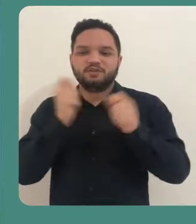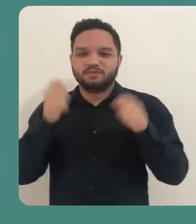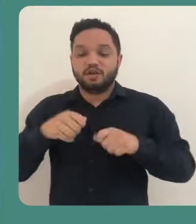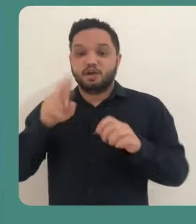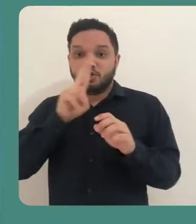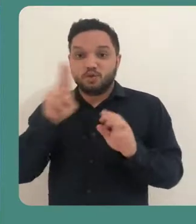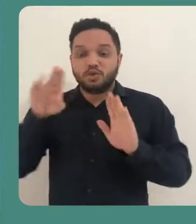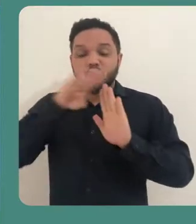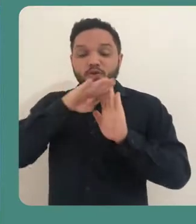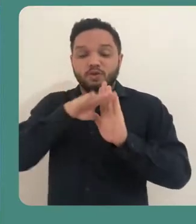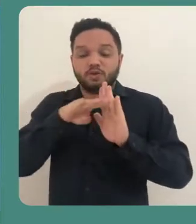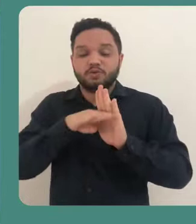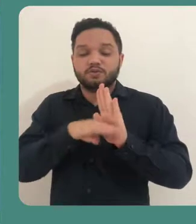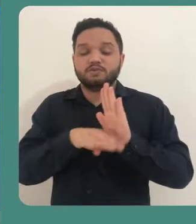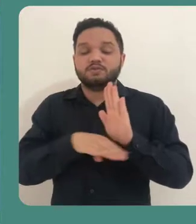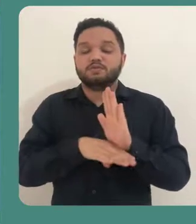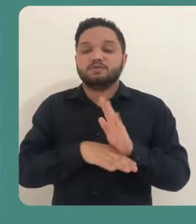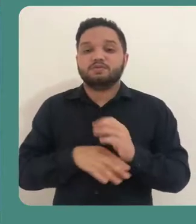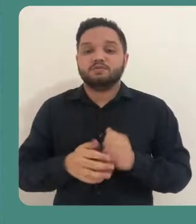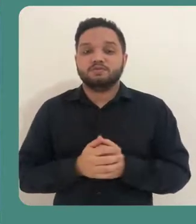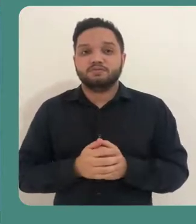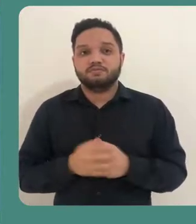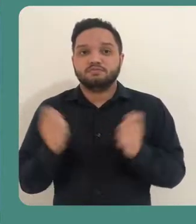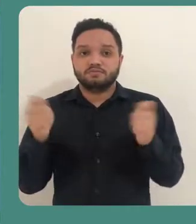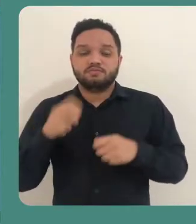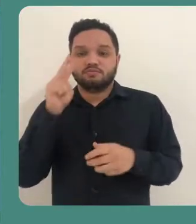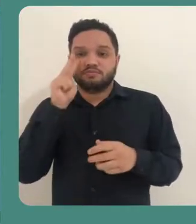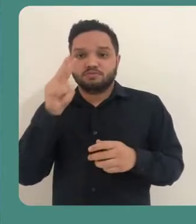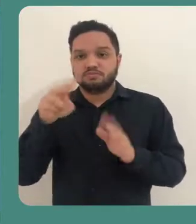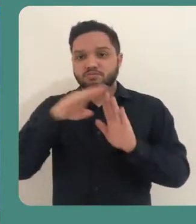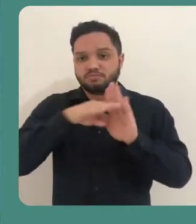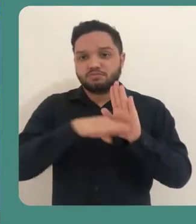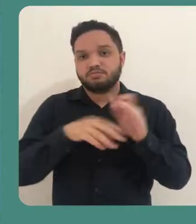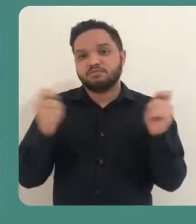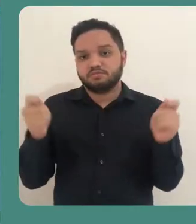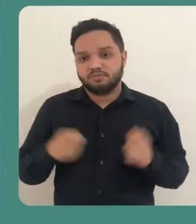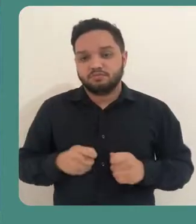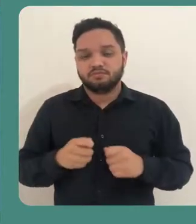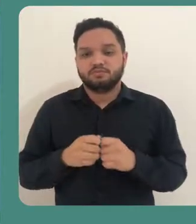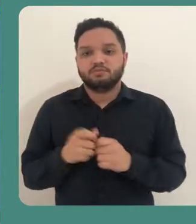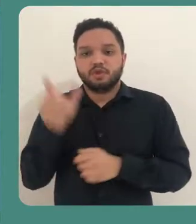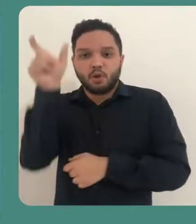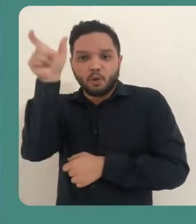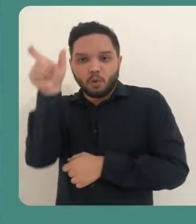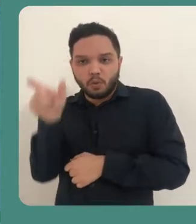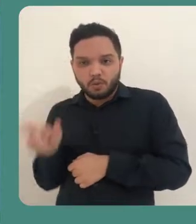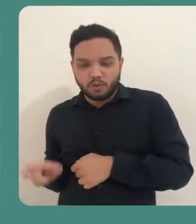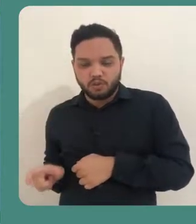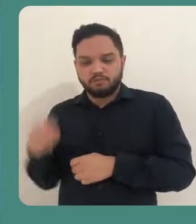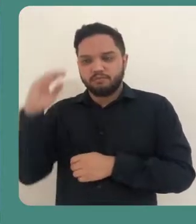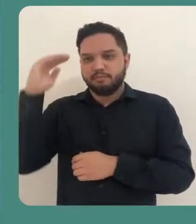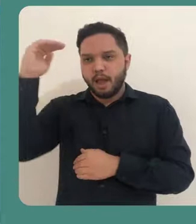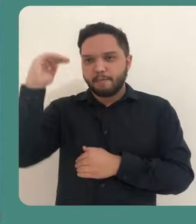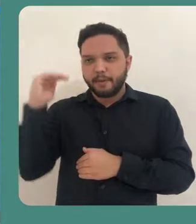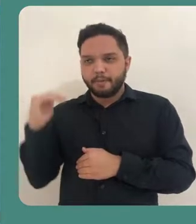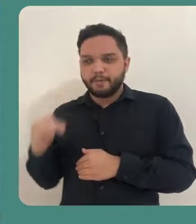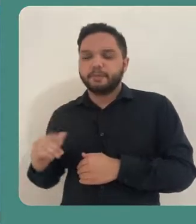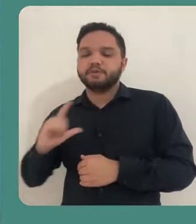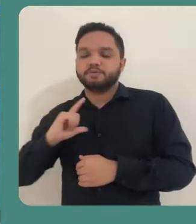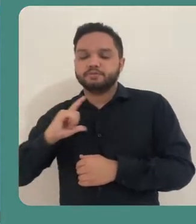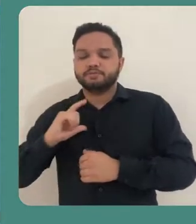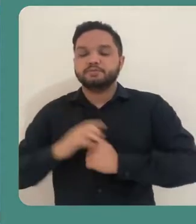coluna e as demais ferramentas como eu já disse são exatamente iguais a da webconferência da